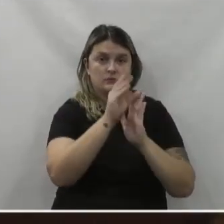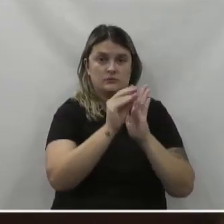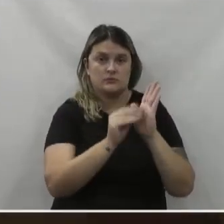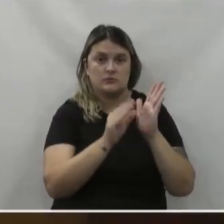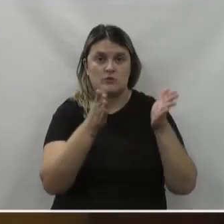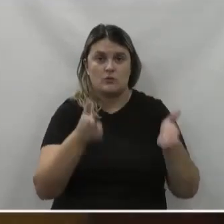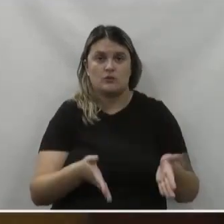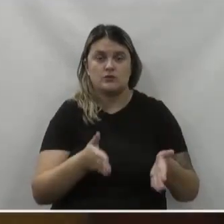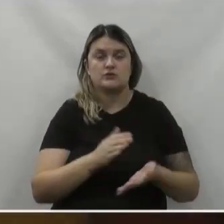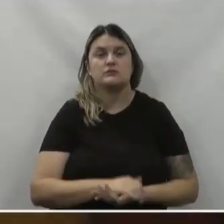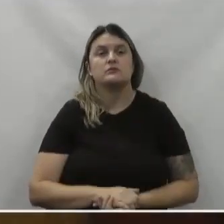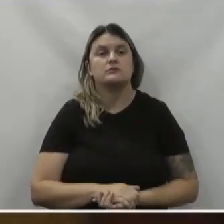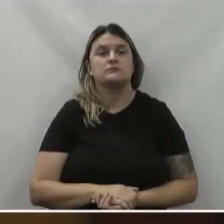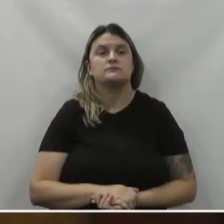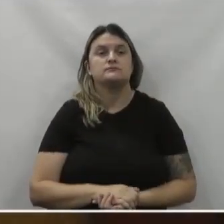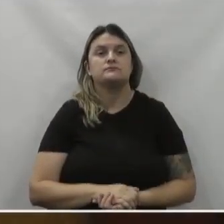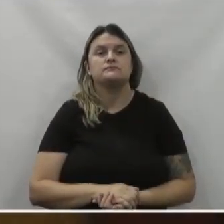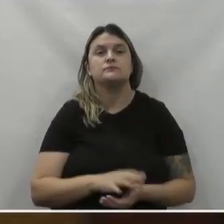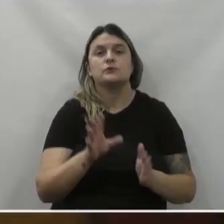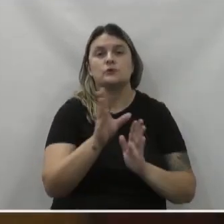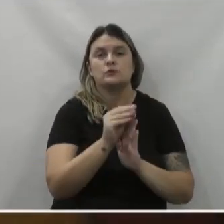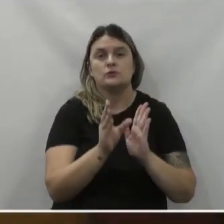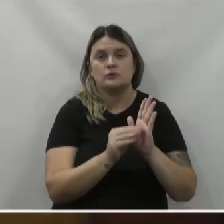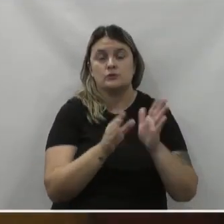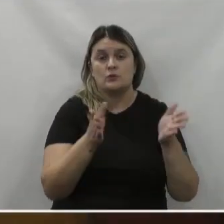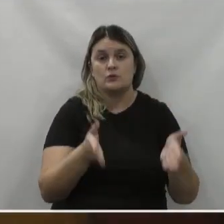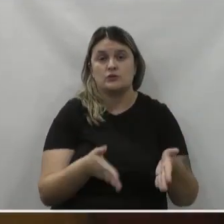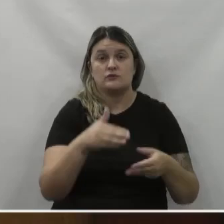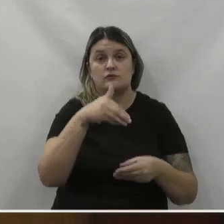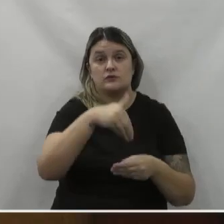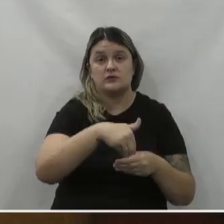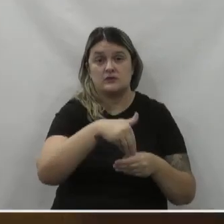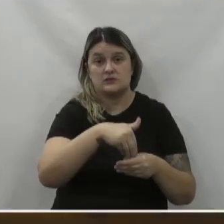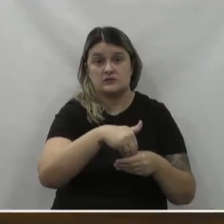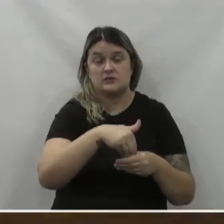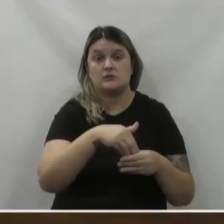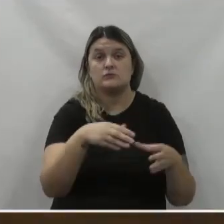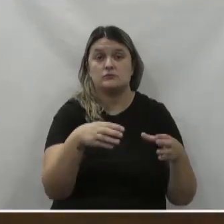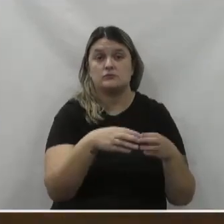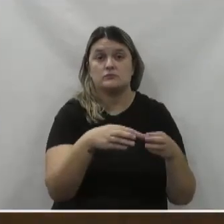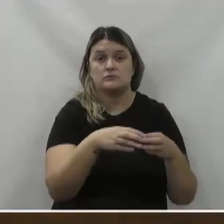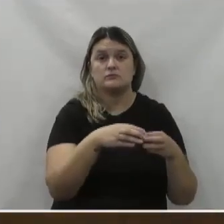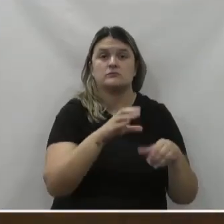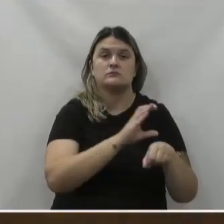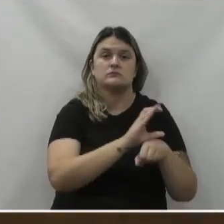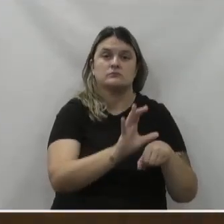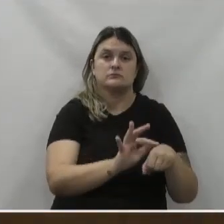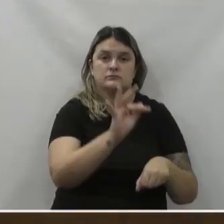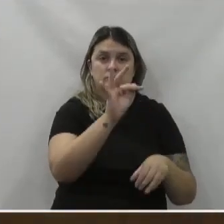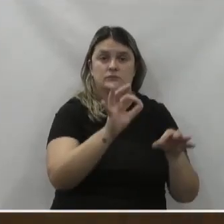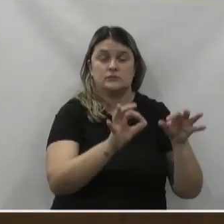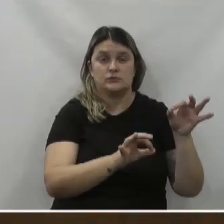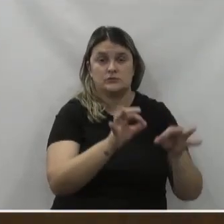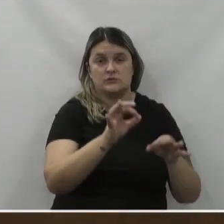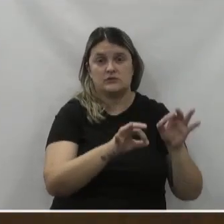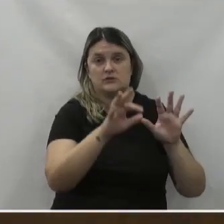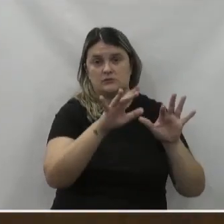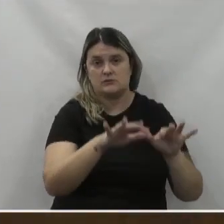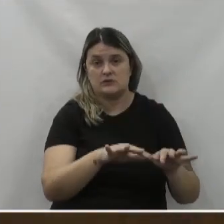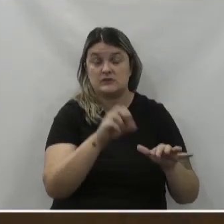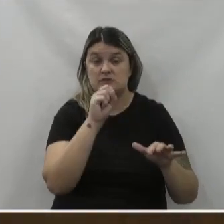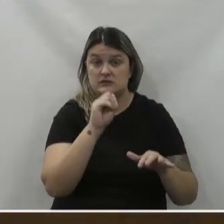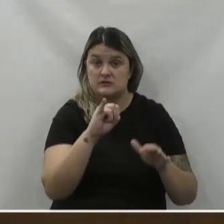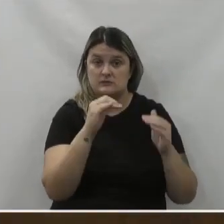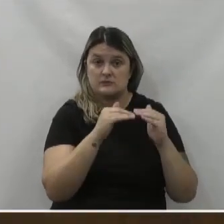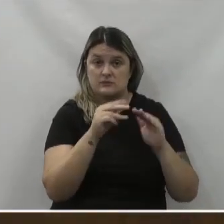dia. Matéria da ordem do dia. Votação do parecer fundamentado da Comissão de Constituição, Justiça e Redação Final favorável